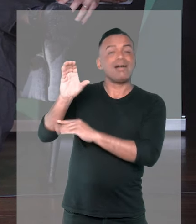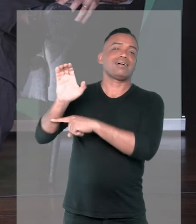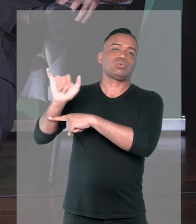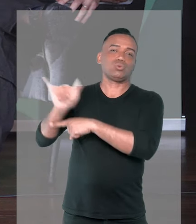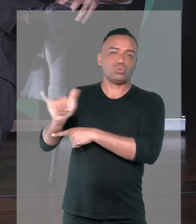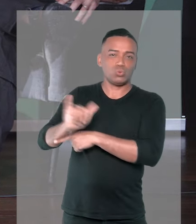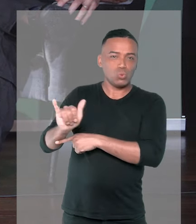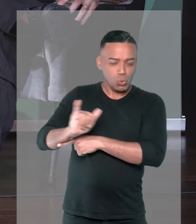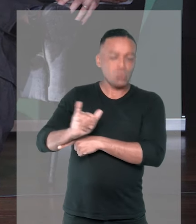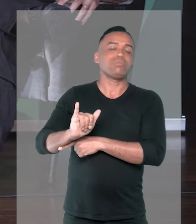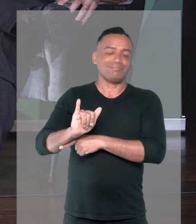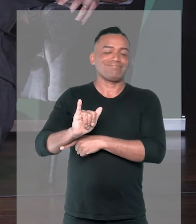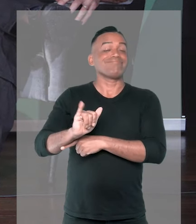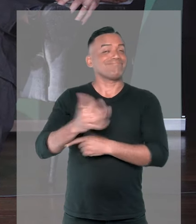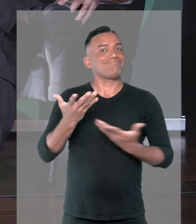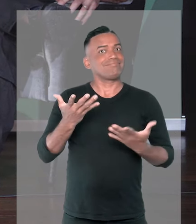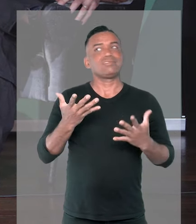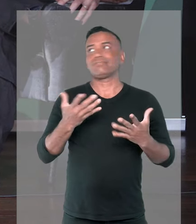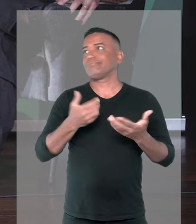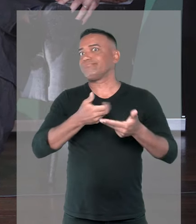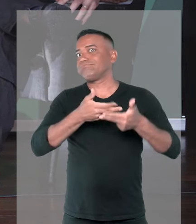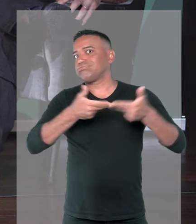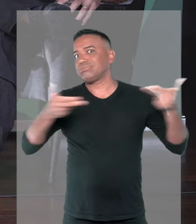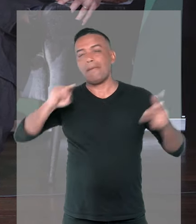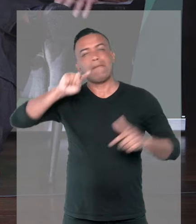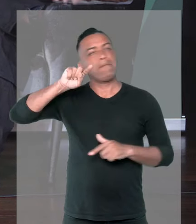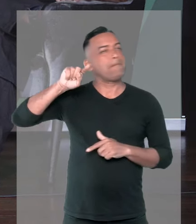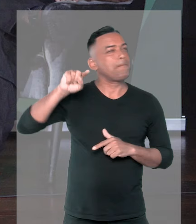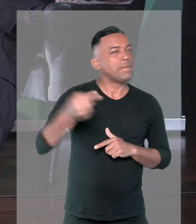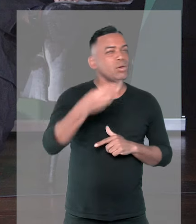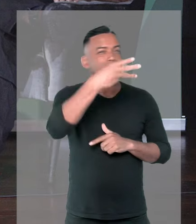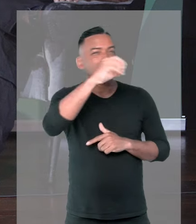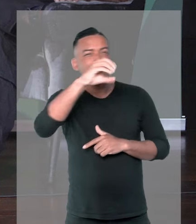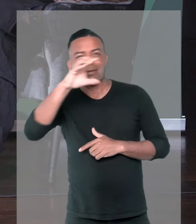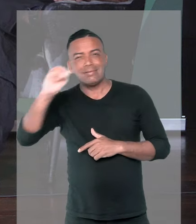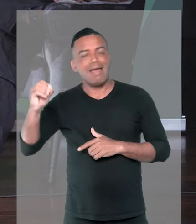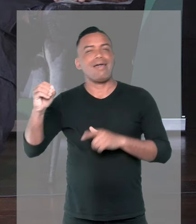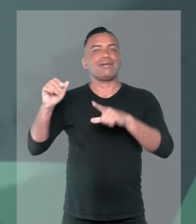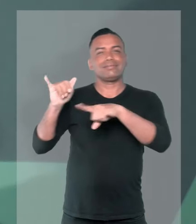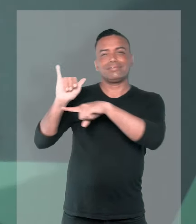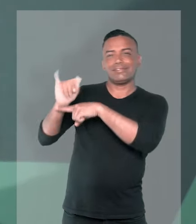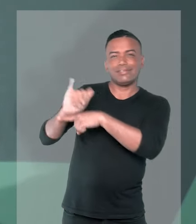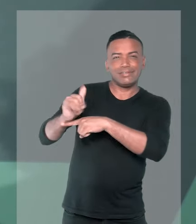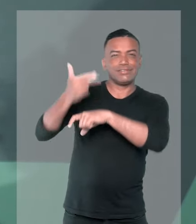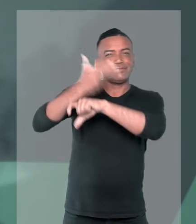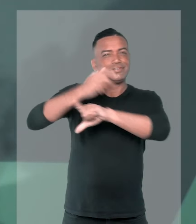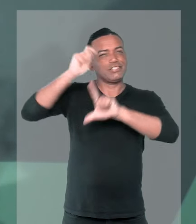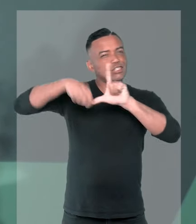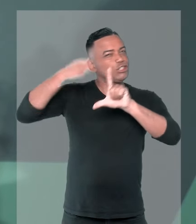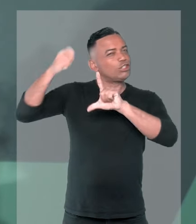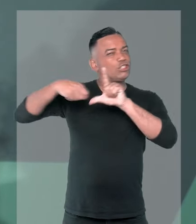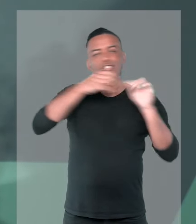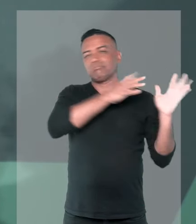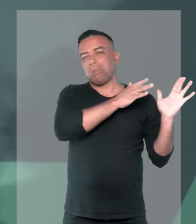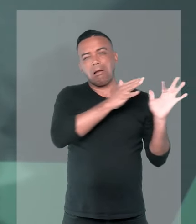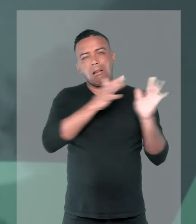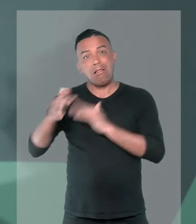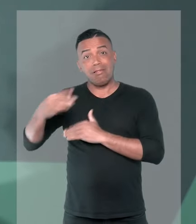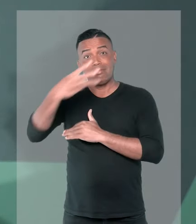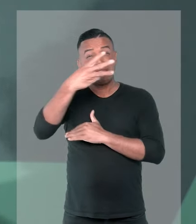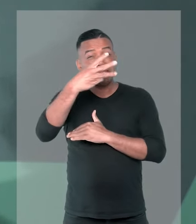sempr um papo ali estão mais de 1300 programas gravados ao longo desses últimos